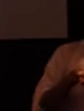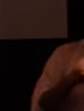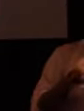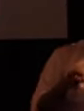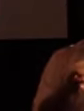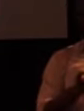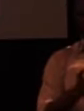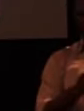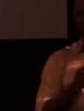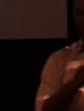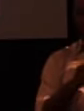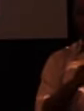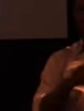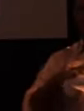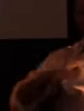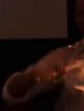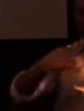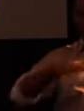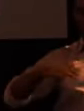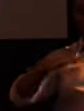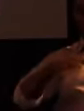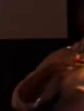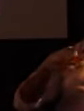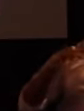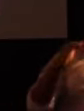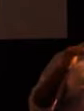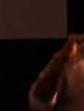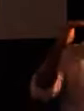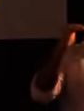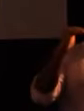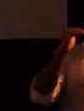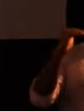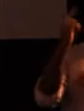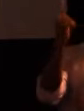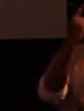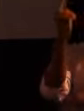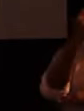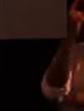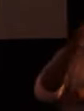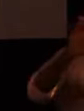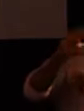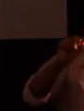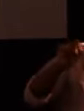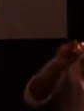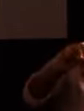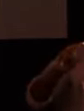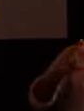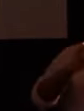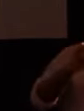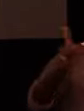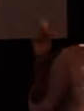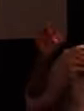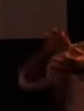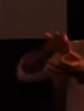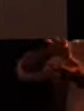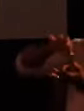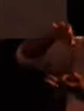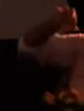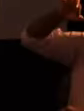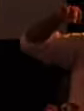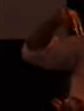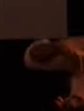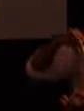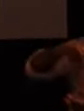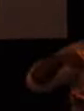tem, né, mais alto. Então, efetivamente, o que a gente conta para fins de regra é em metros, tá certo? É o tamanho